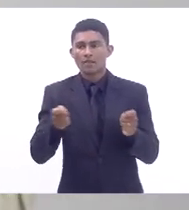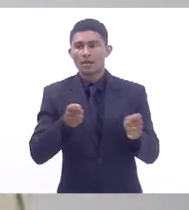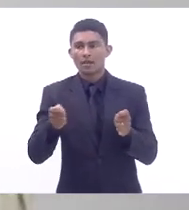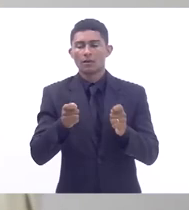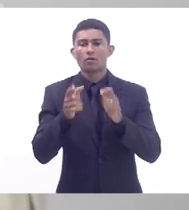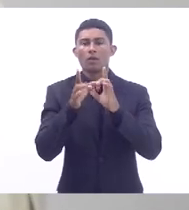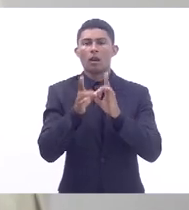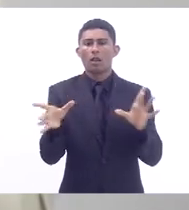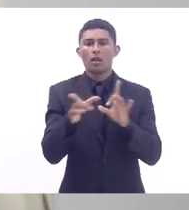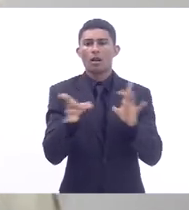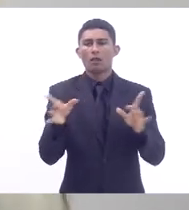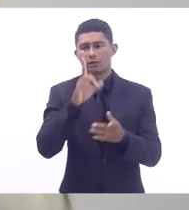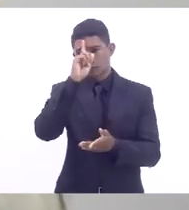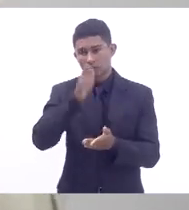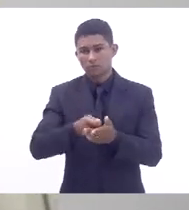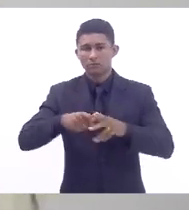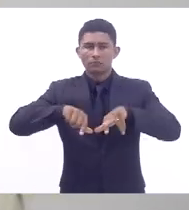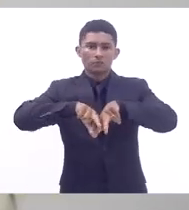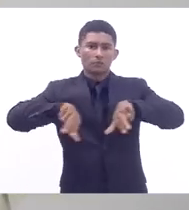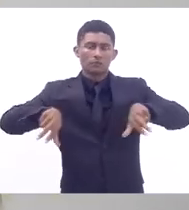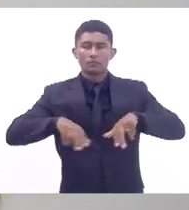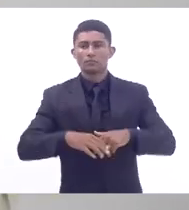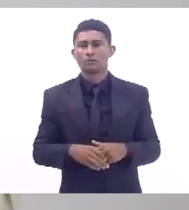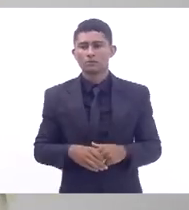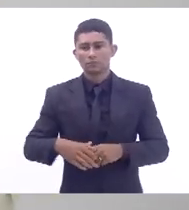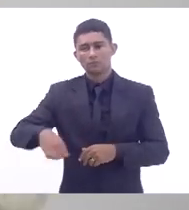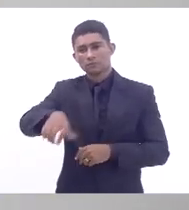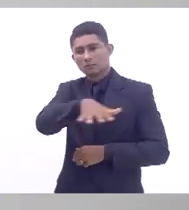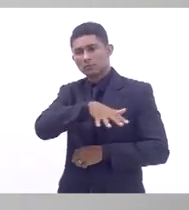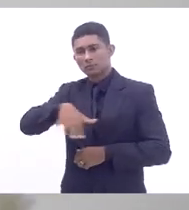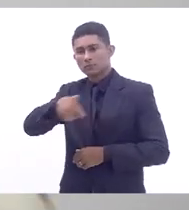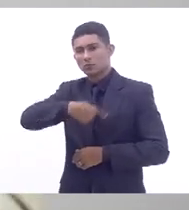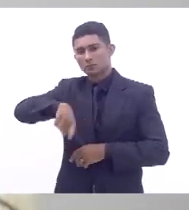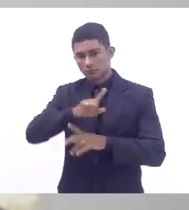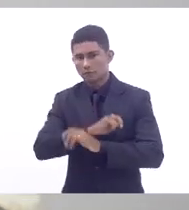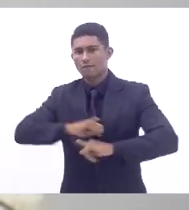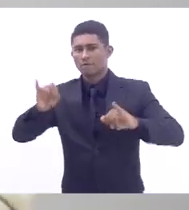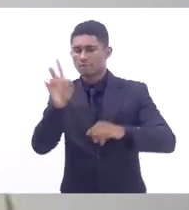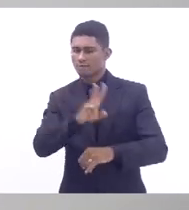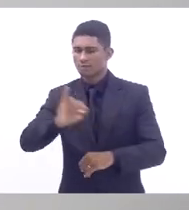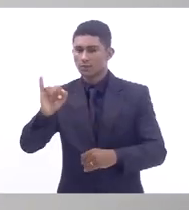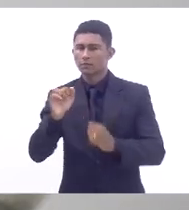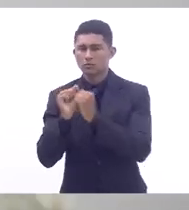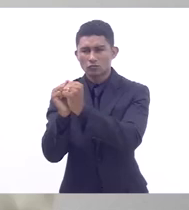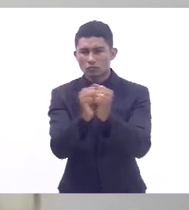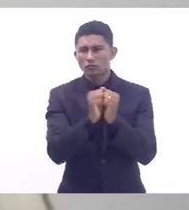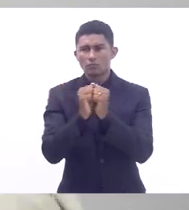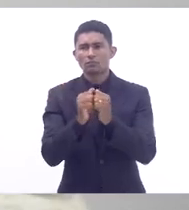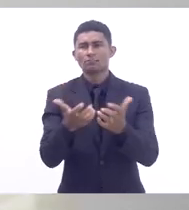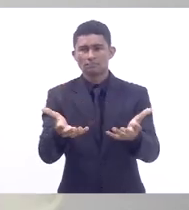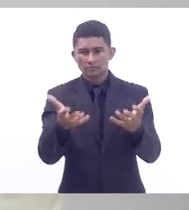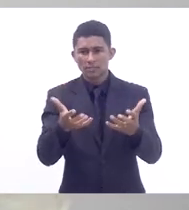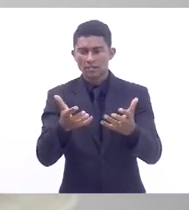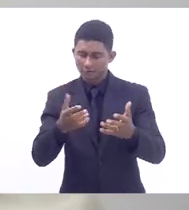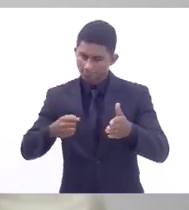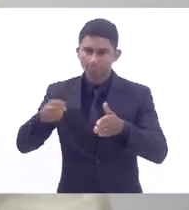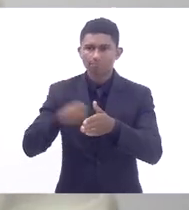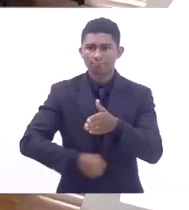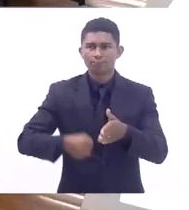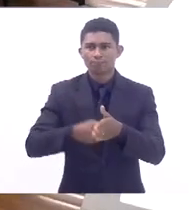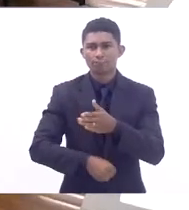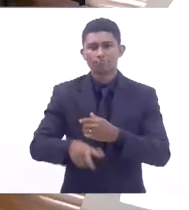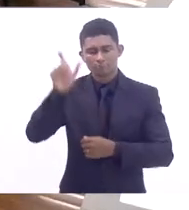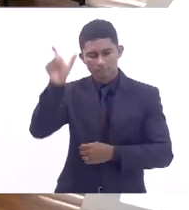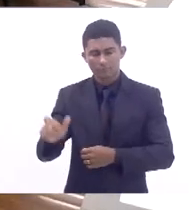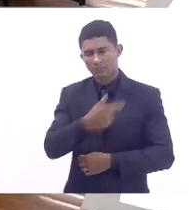muito grave e afeta todas as áreas da gente a anotar uma campanha e vai estar junto aí também para a gente poder derrubar isso para esse enfrentamento ao Cláudio